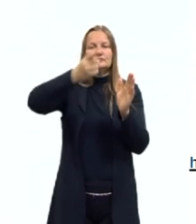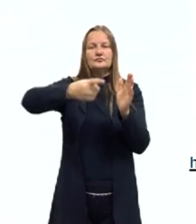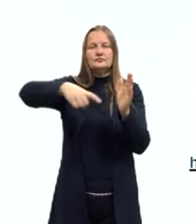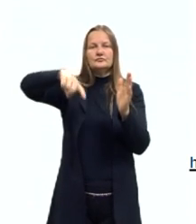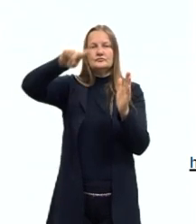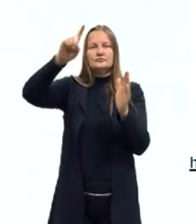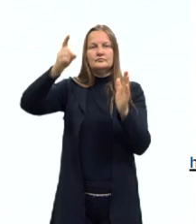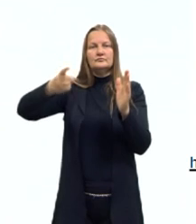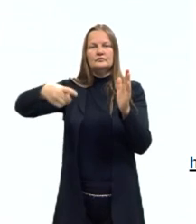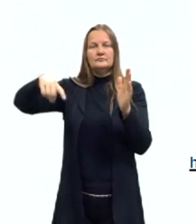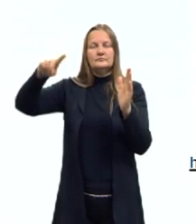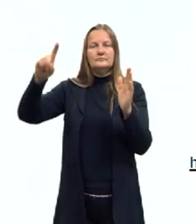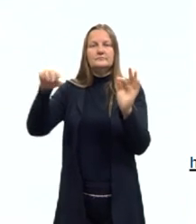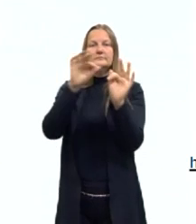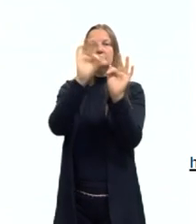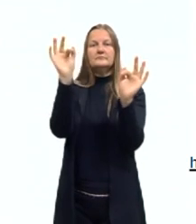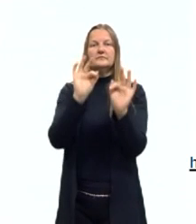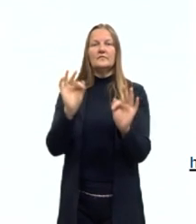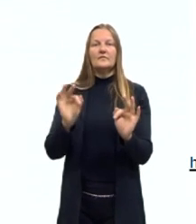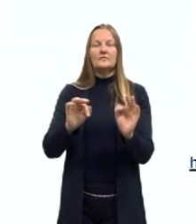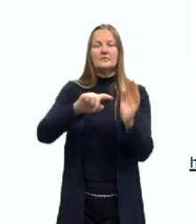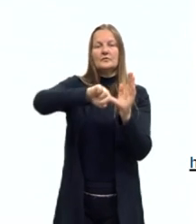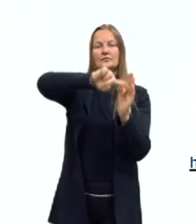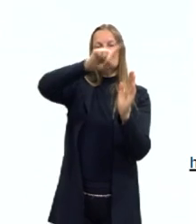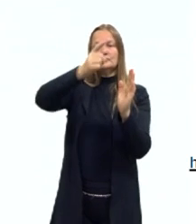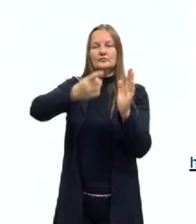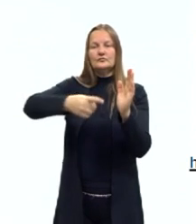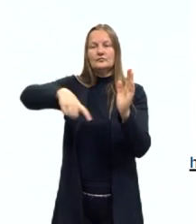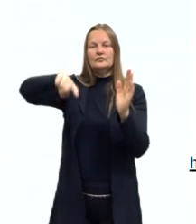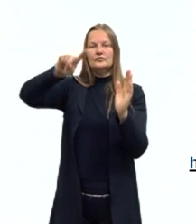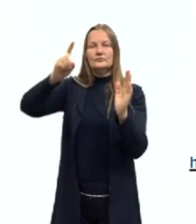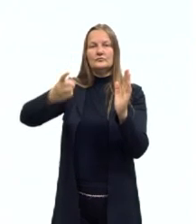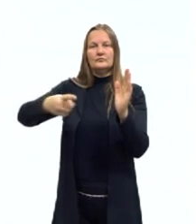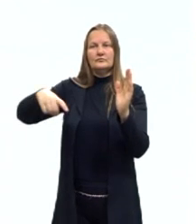trigonométricas com esse formato ondulatório